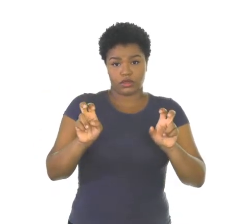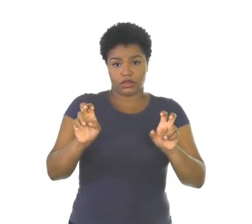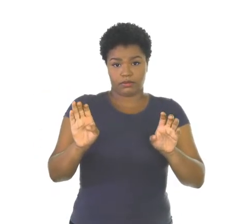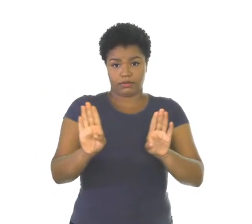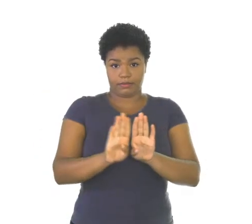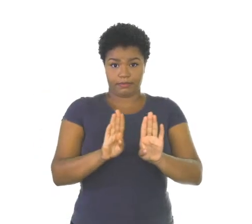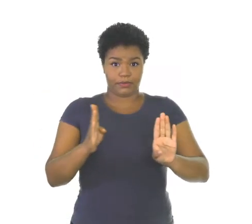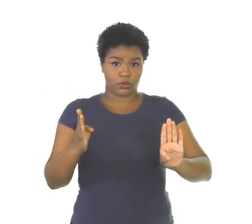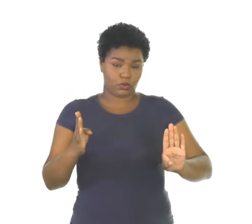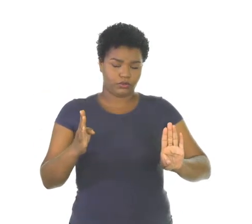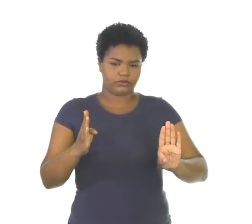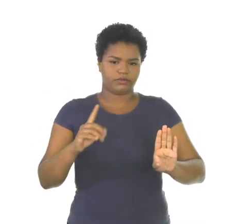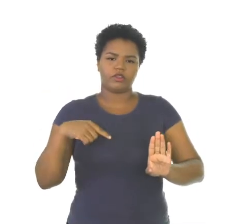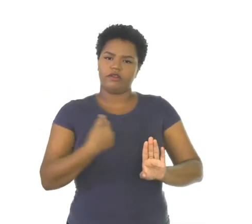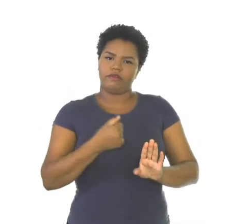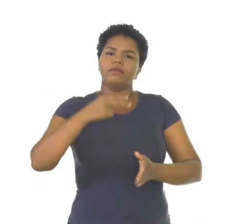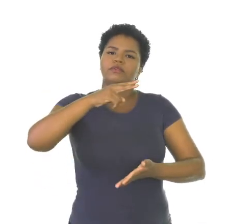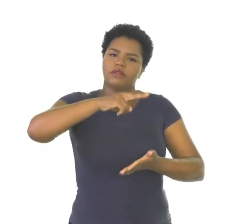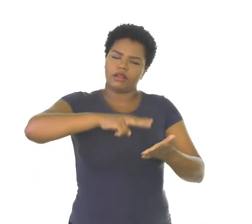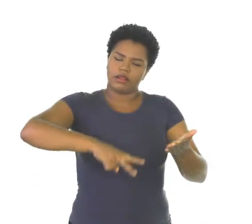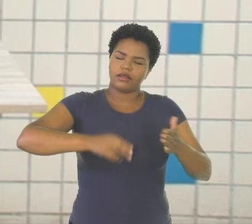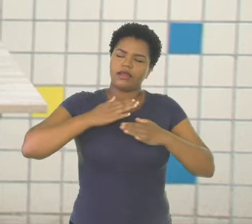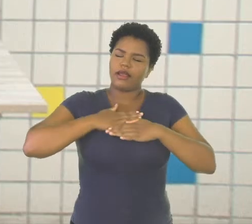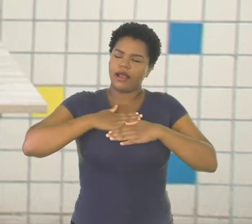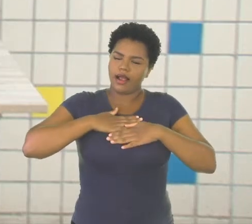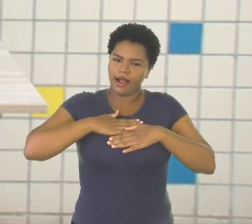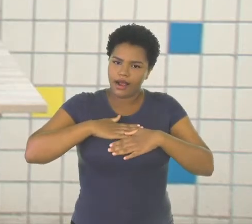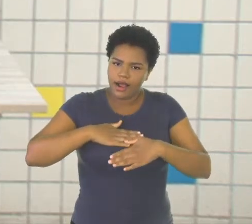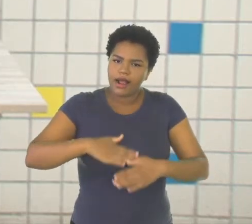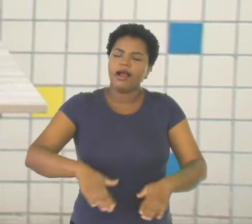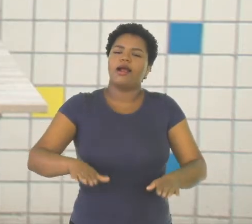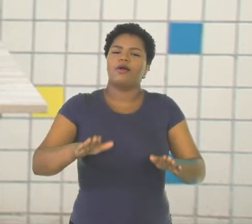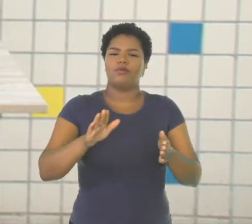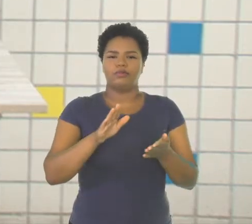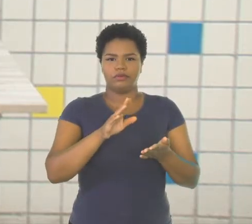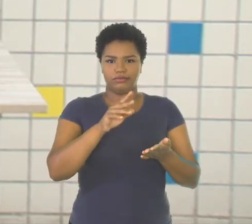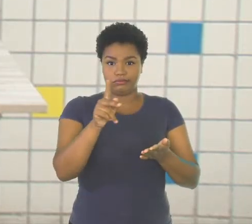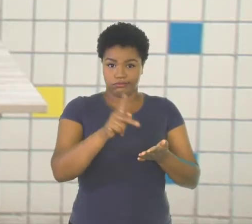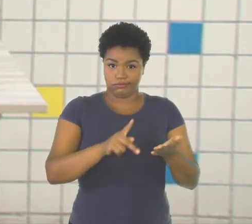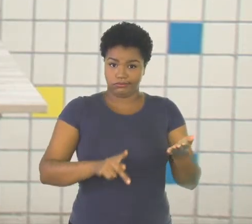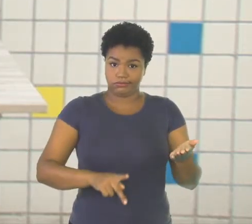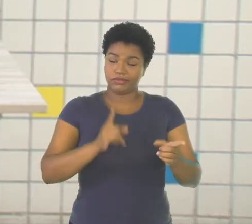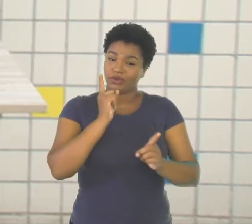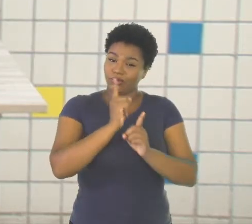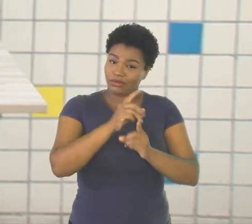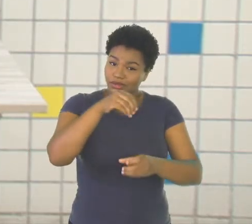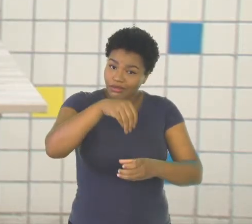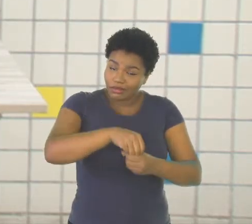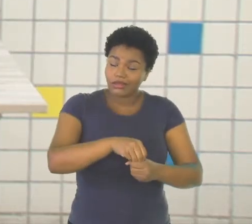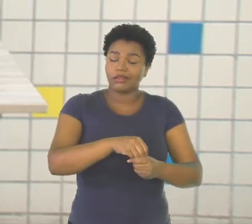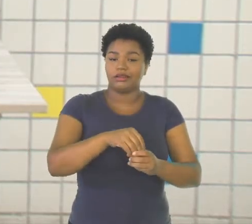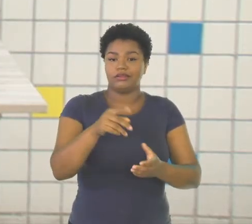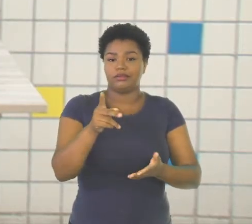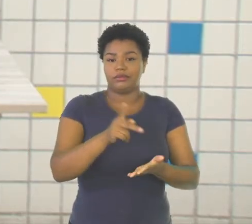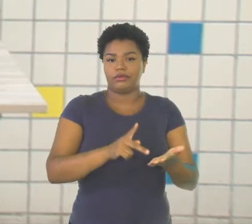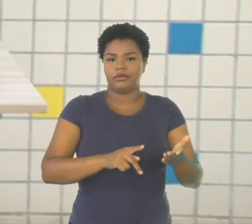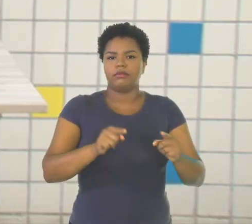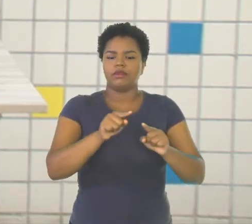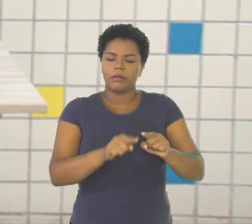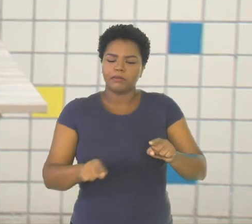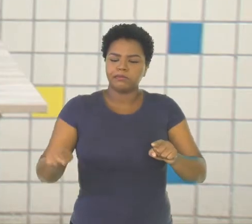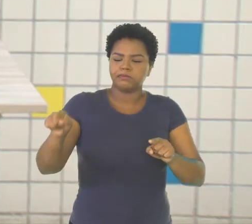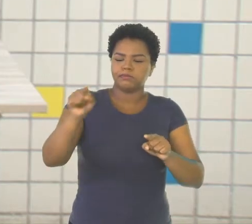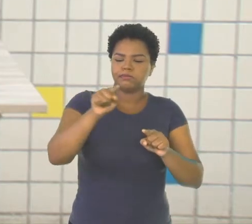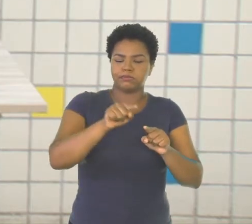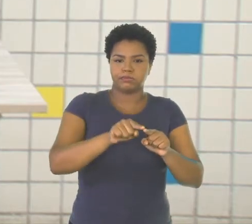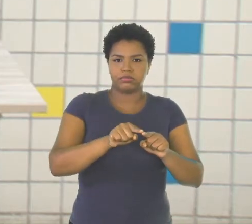nós vamos ler pausadamente este poema e encontrar nele e circular, também é